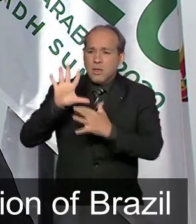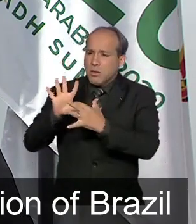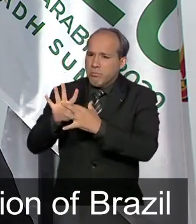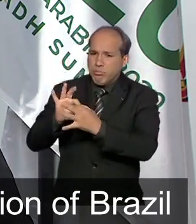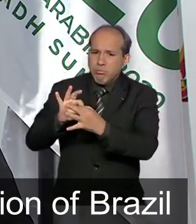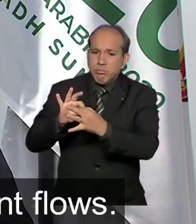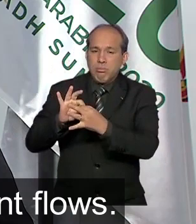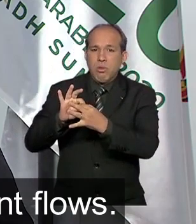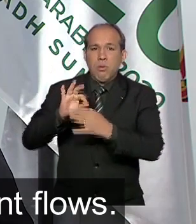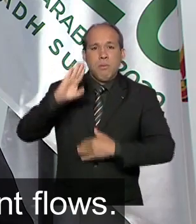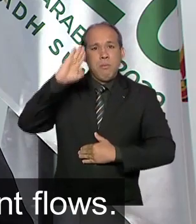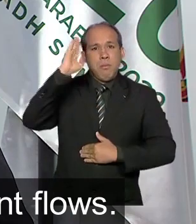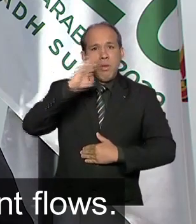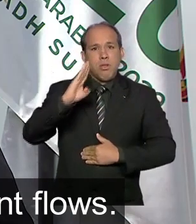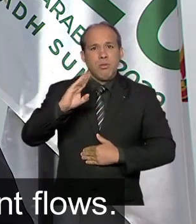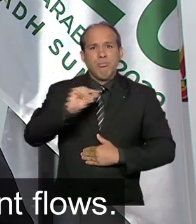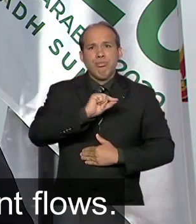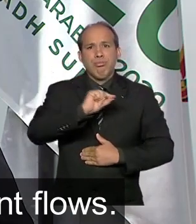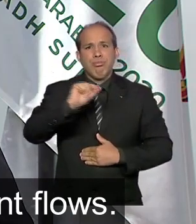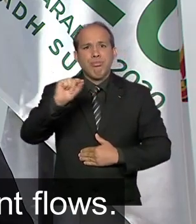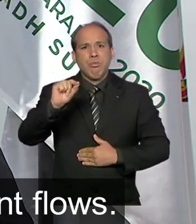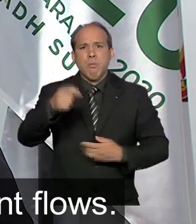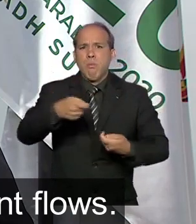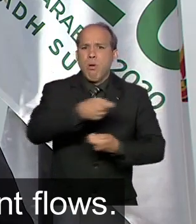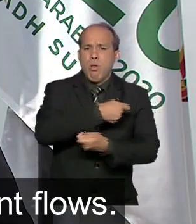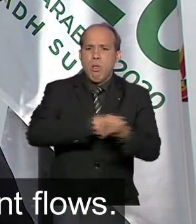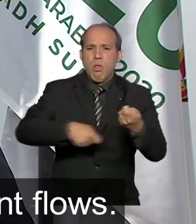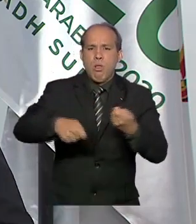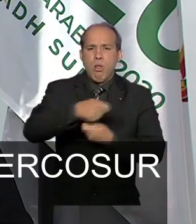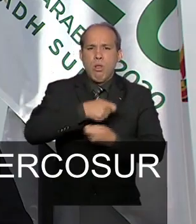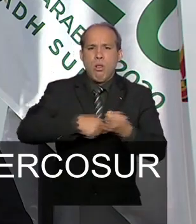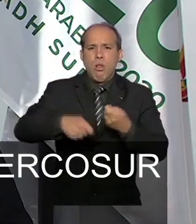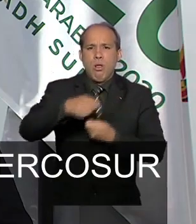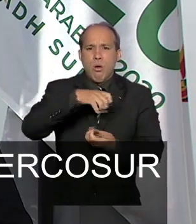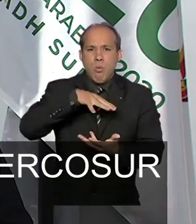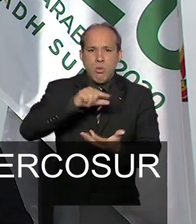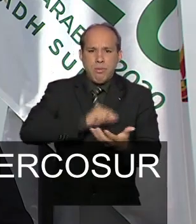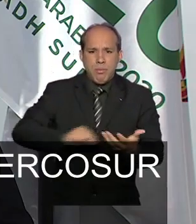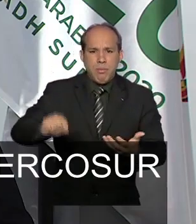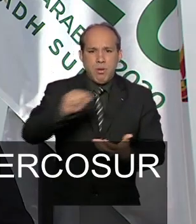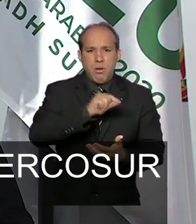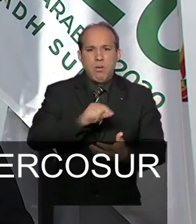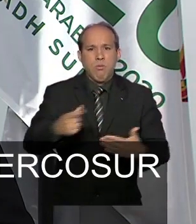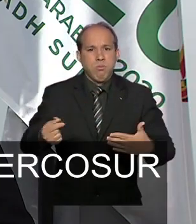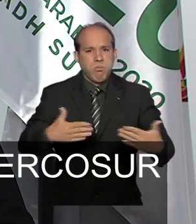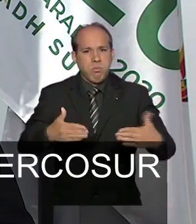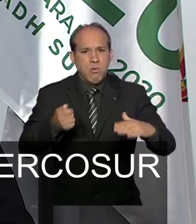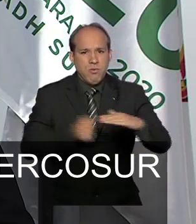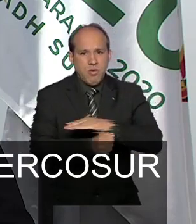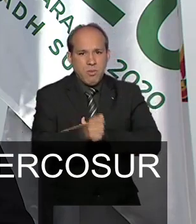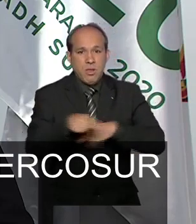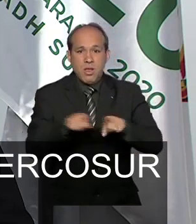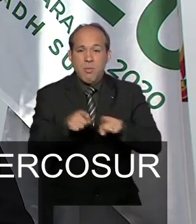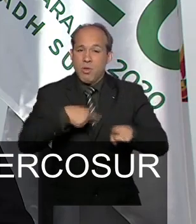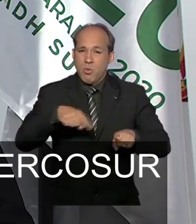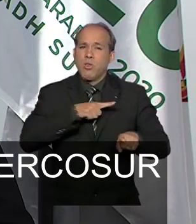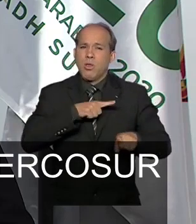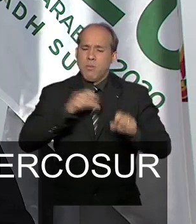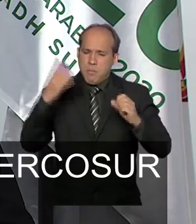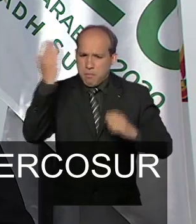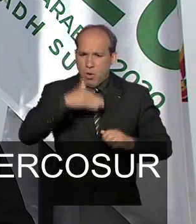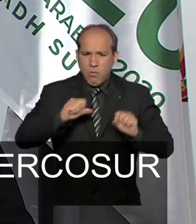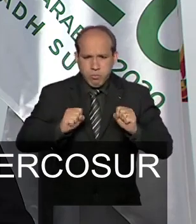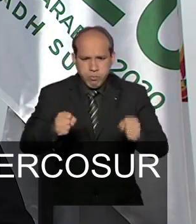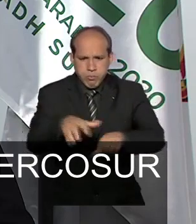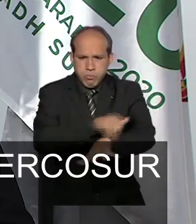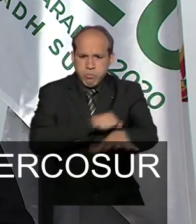integração do Brasil aos fluxos de Comércio e investimentos mundiais são demonstrações do nosso empenho os